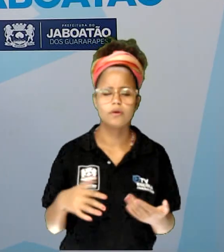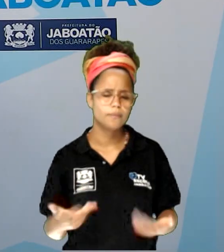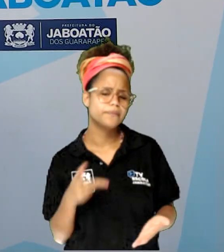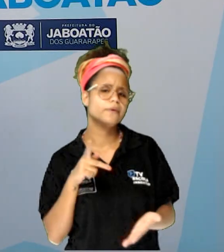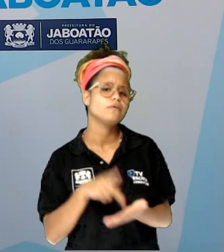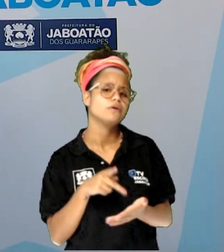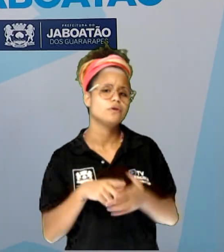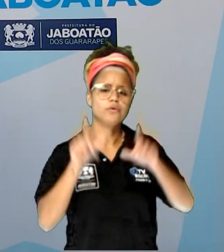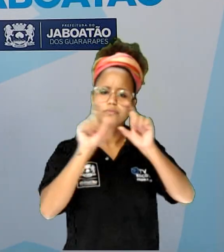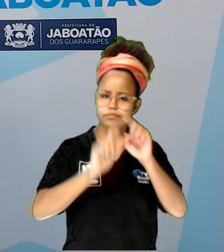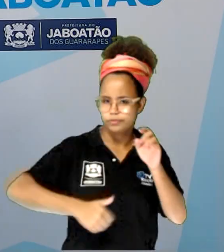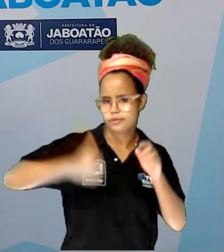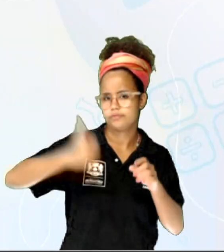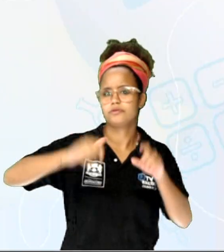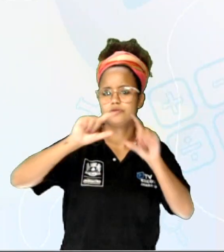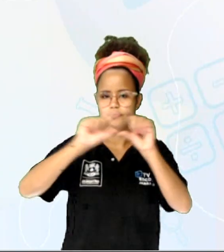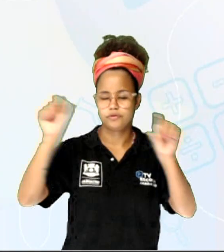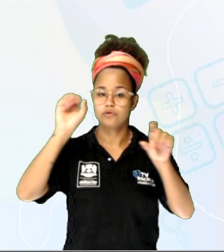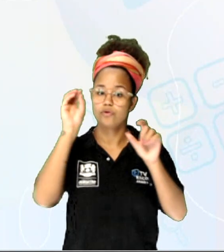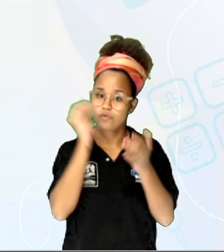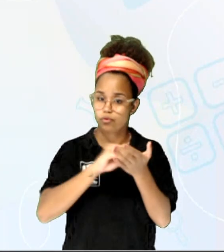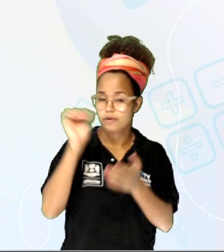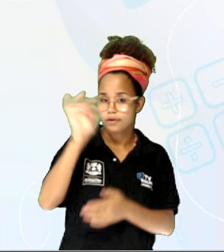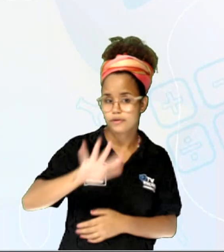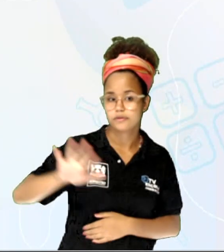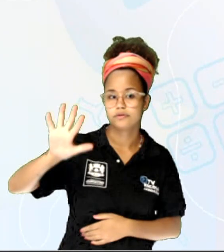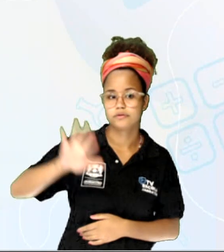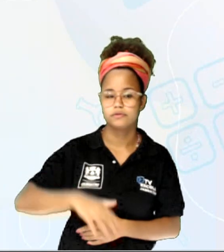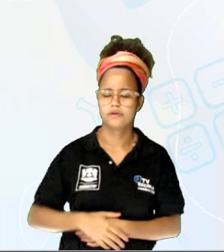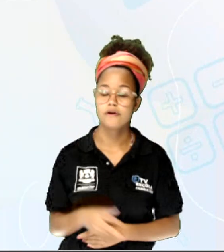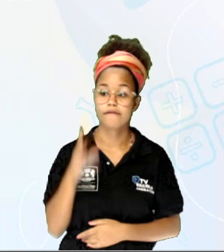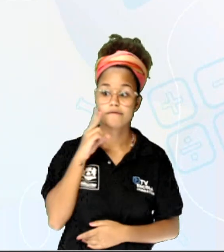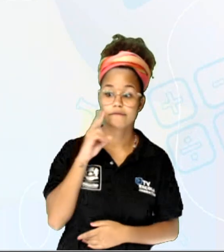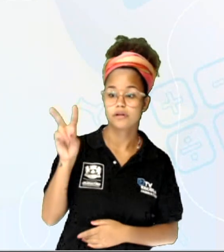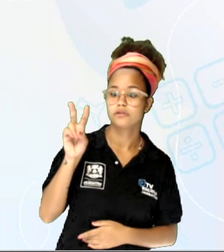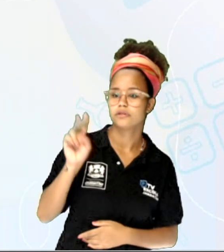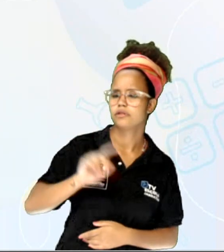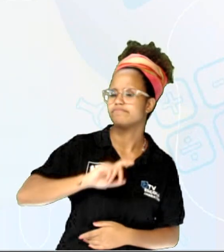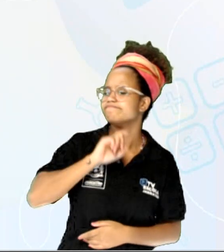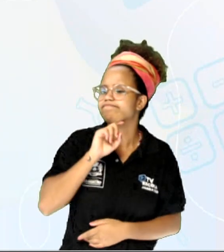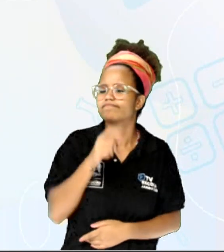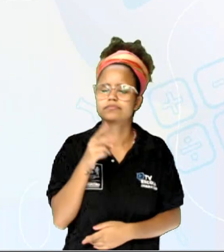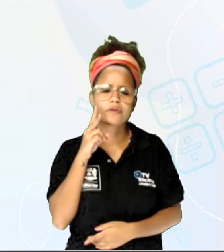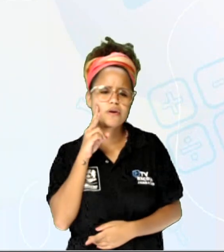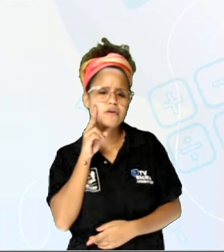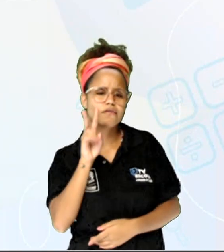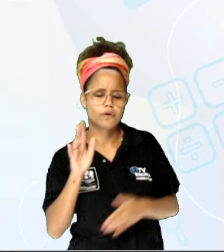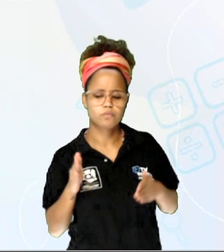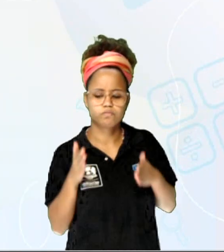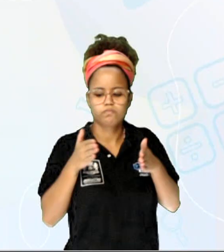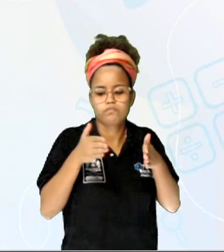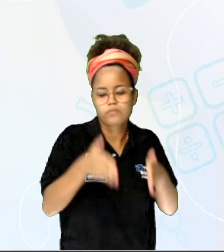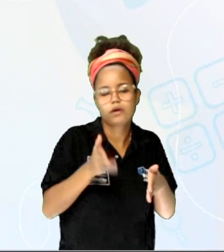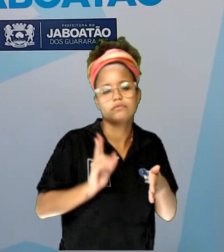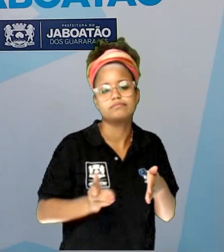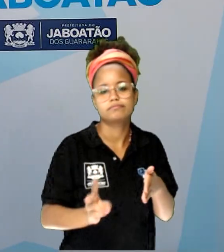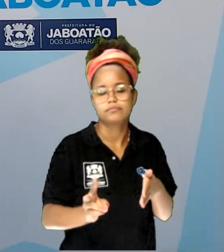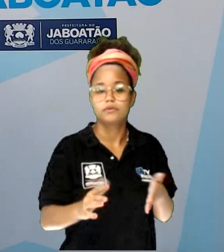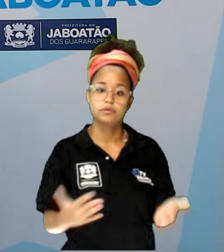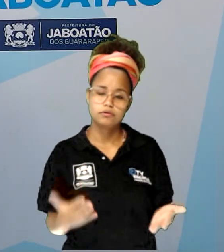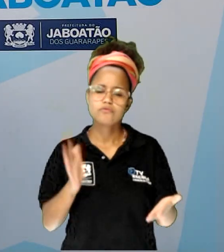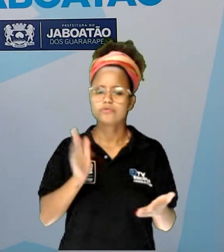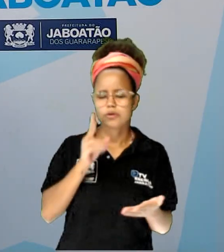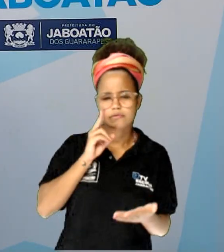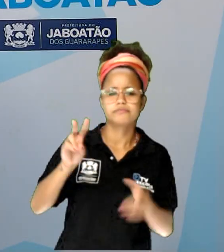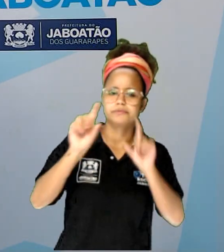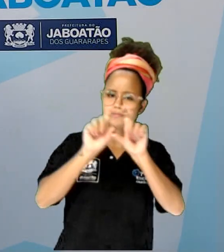primeiro verso você já encontra, coloca na tela aí. Vês, ninguém assistiu ao formidável enterro, e aí segue. Então só a partir daí você já